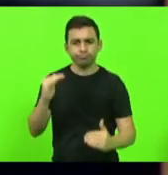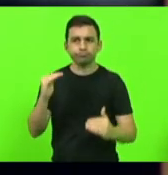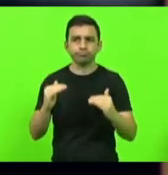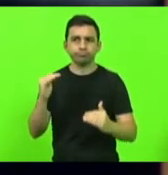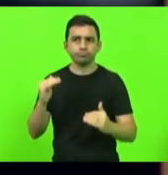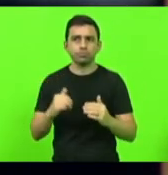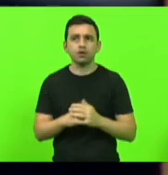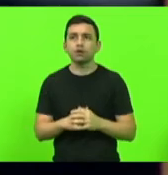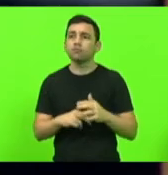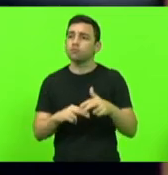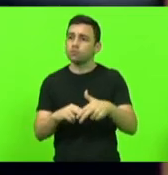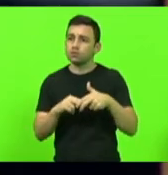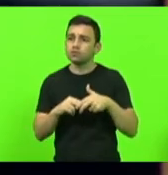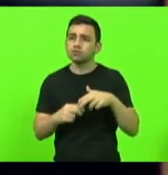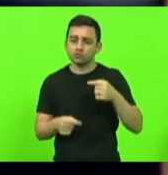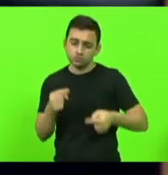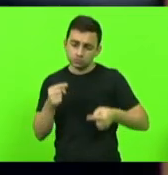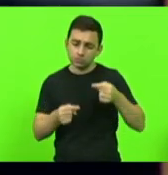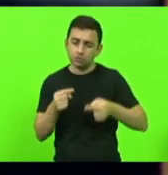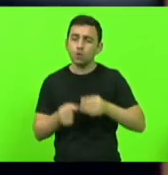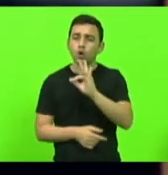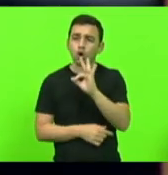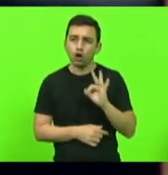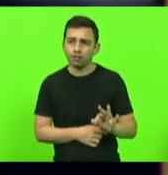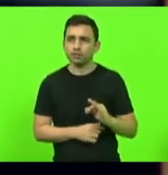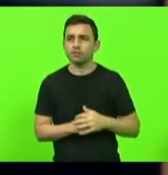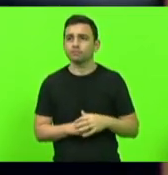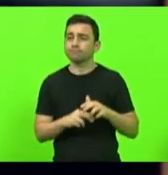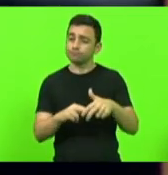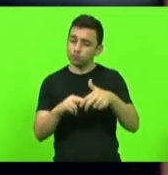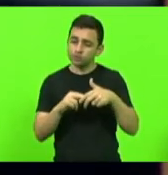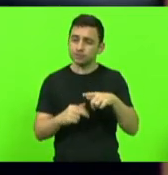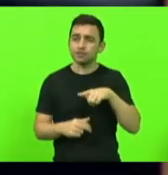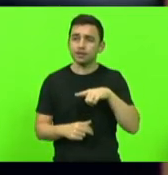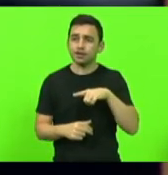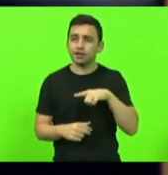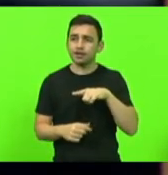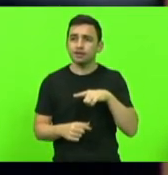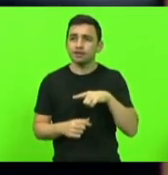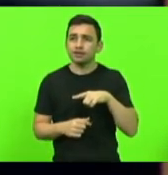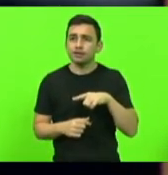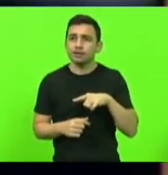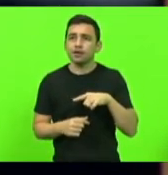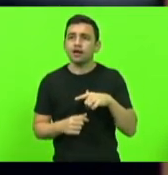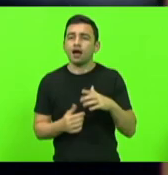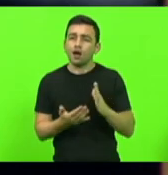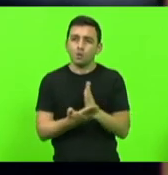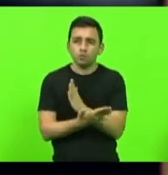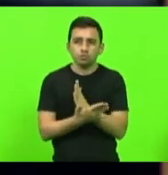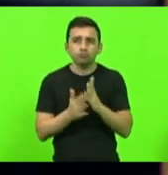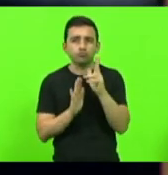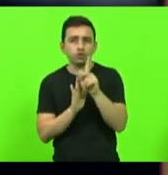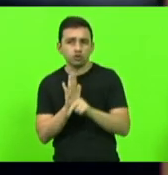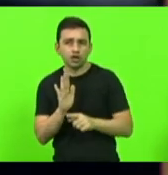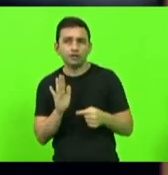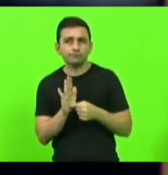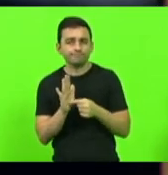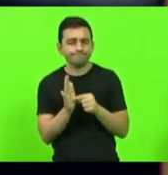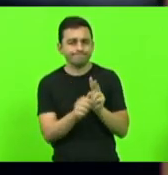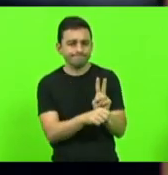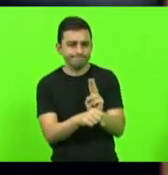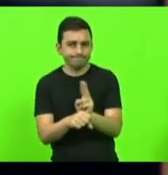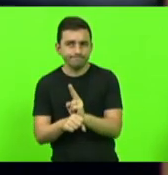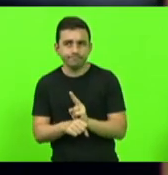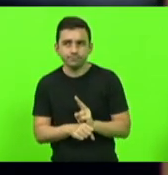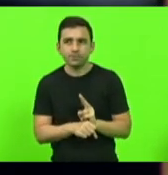É por isso que tem discussão de cotas. É por isso que tem discussão de determinados projetos de proteção,